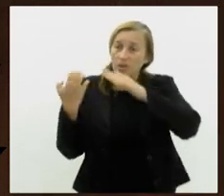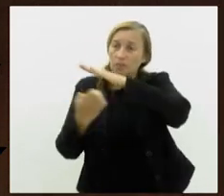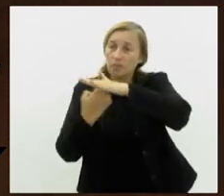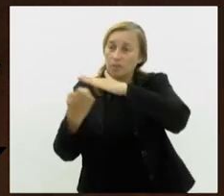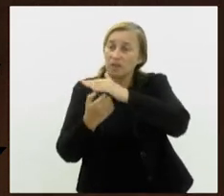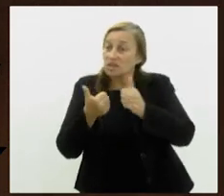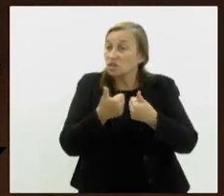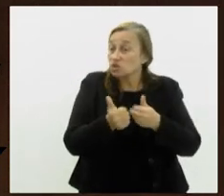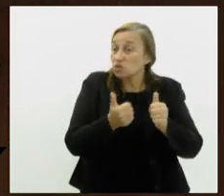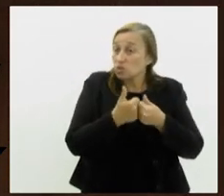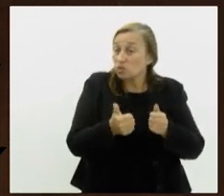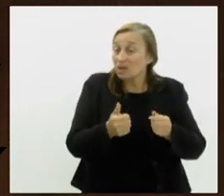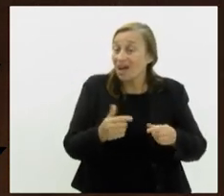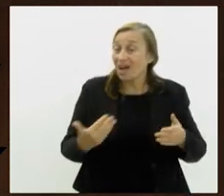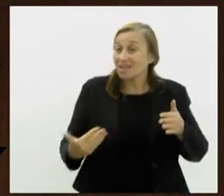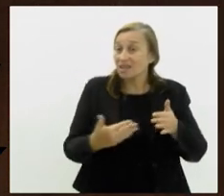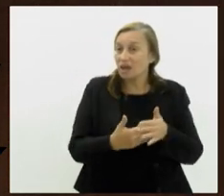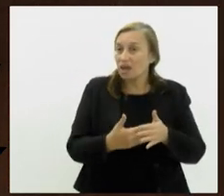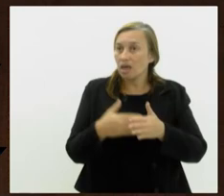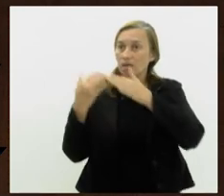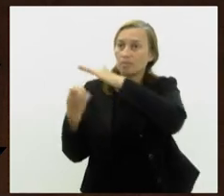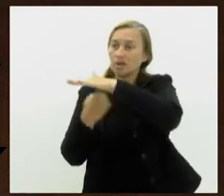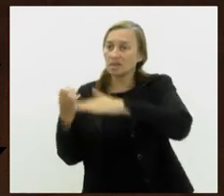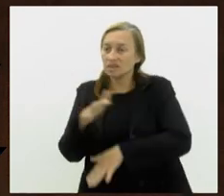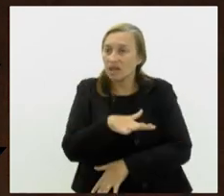até empresas da área da saúde, né?